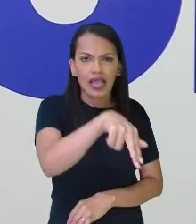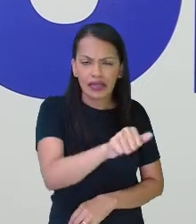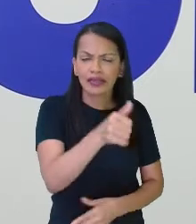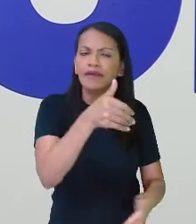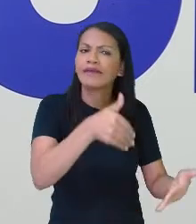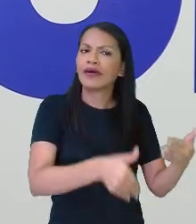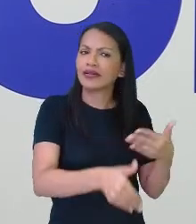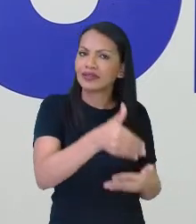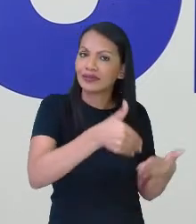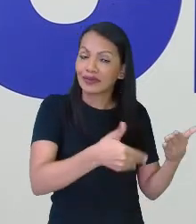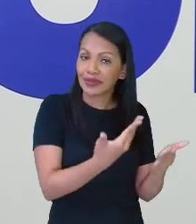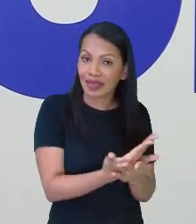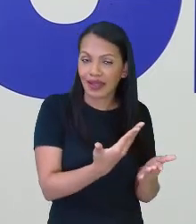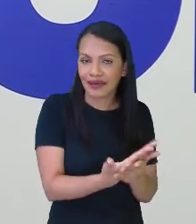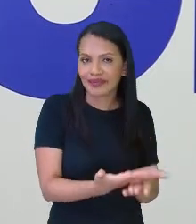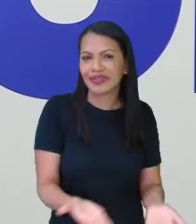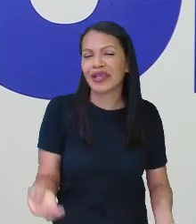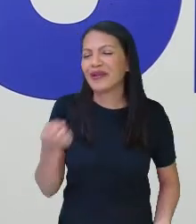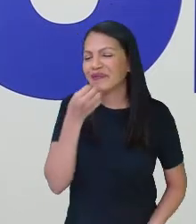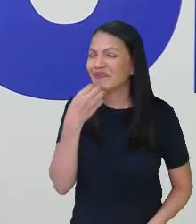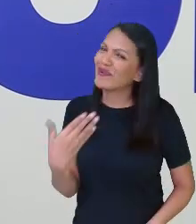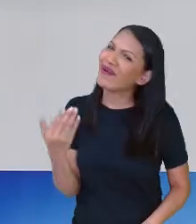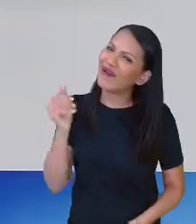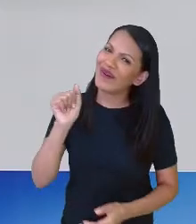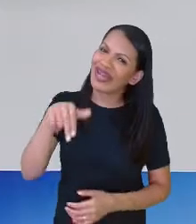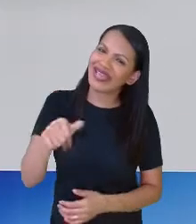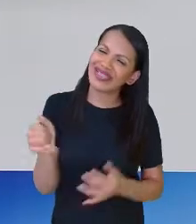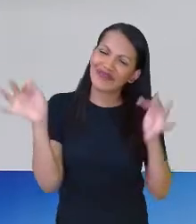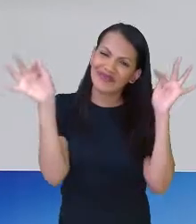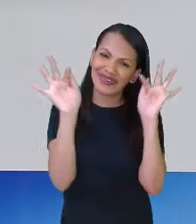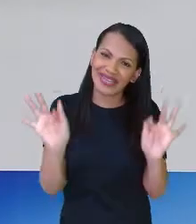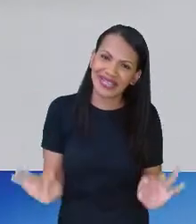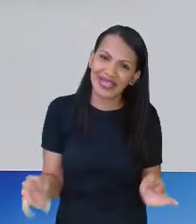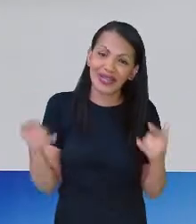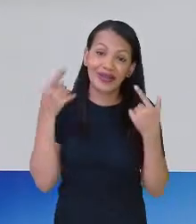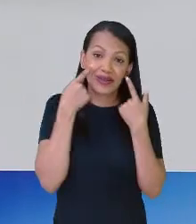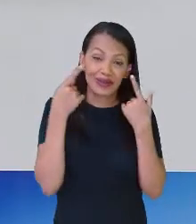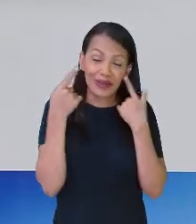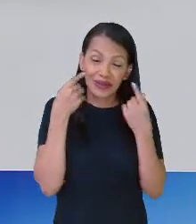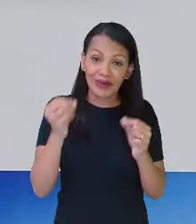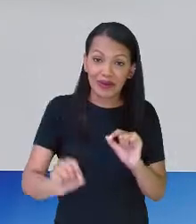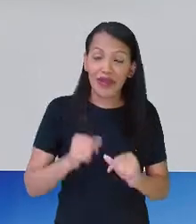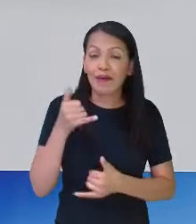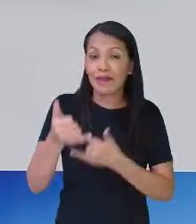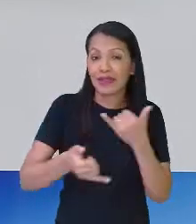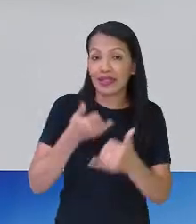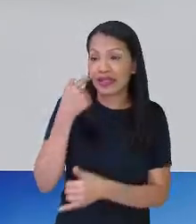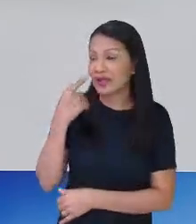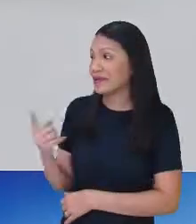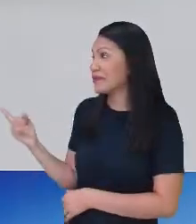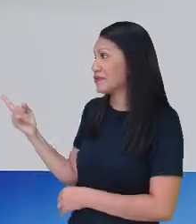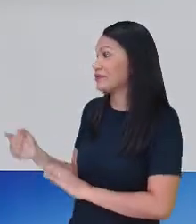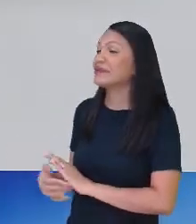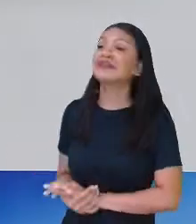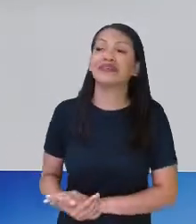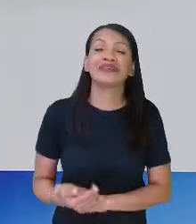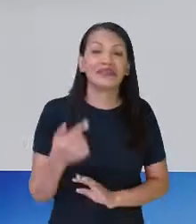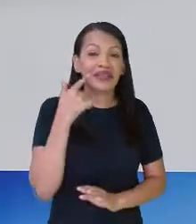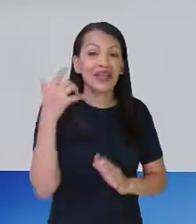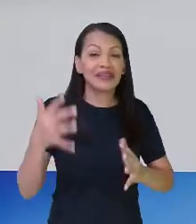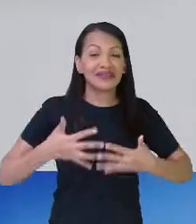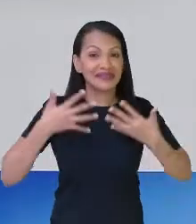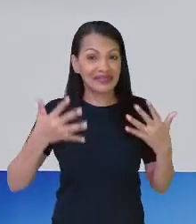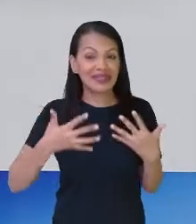bastante participativa nessa aula, ela falou bastante. Que bom, Ana, fico feliz. Olha, eu vou deixar aqui no fundo a brincadeira da garrafa para vocês se